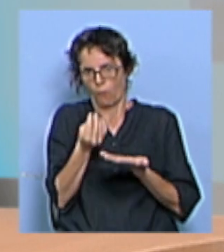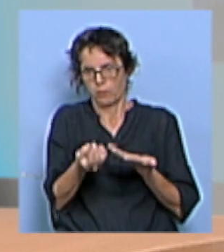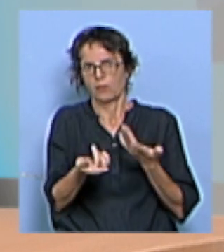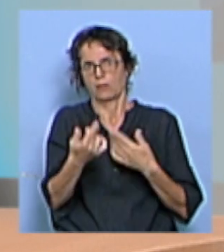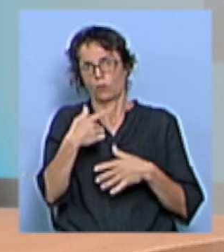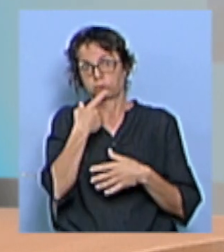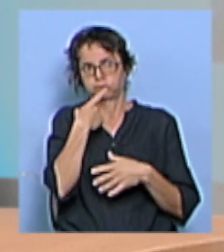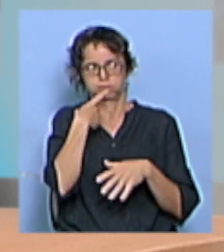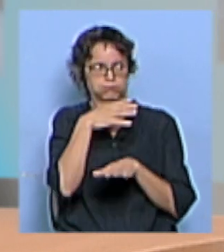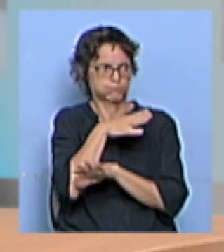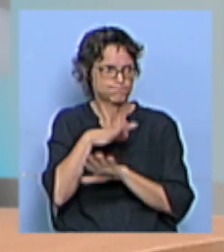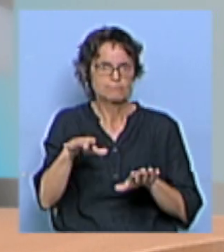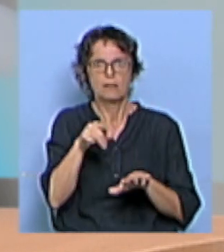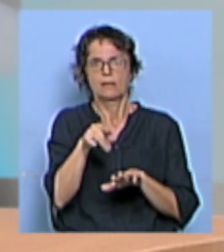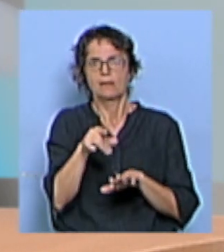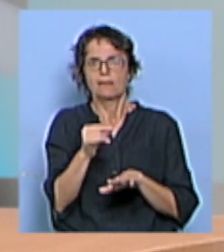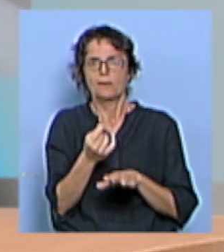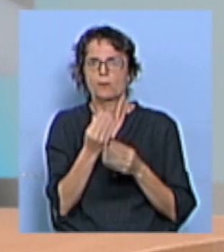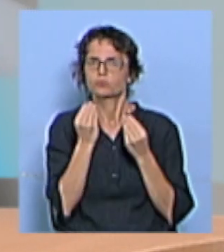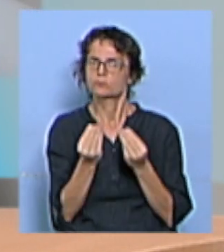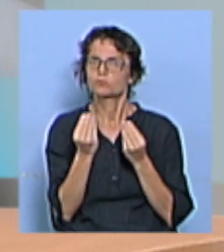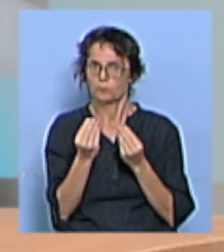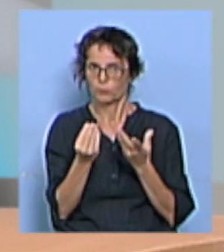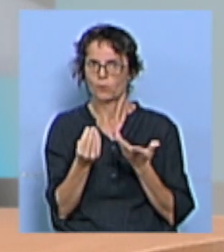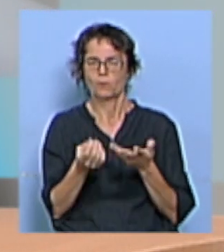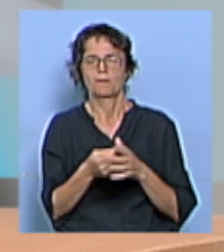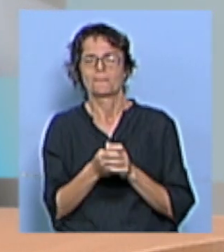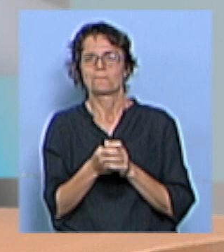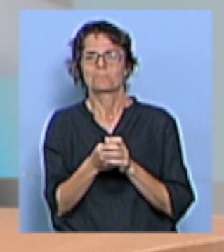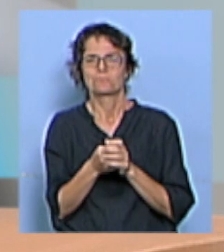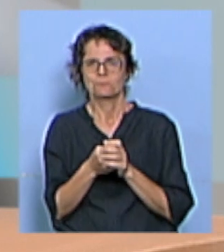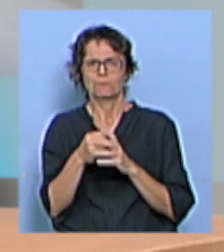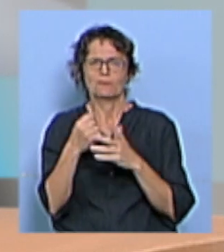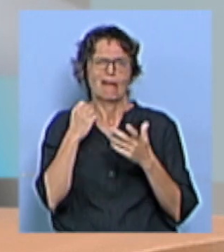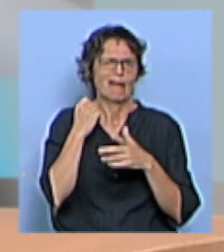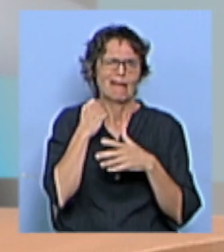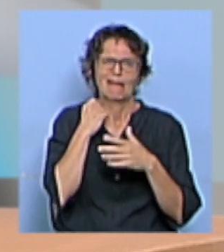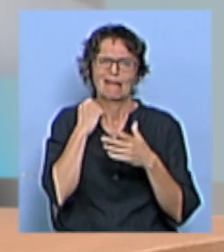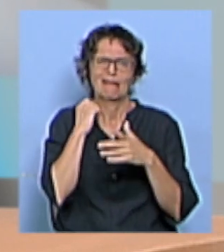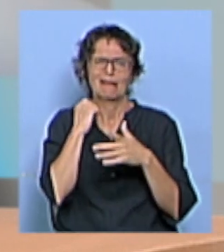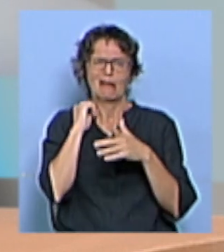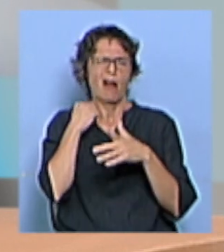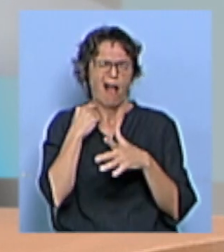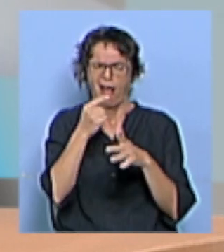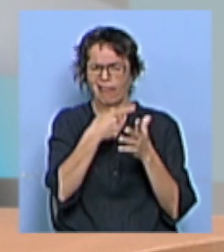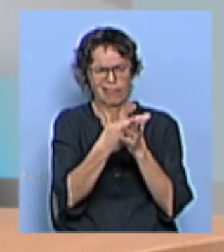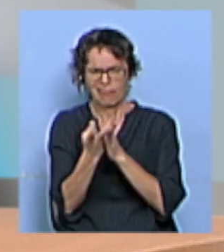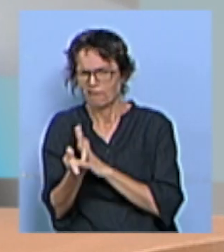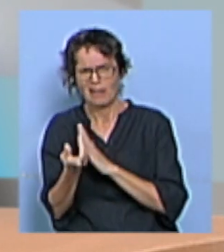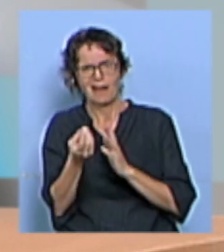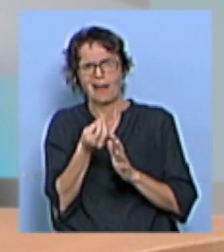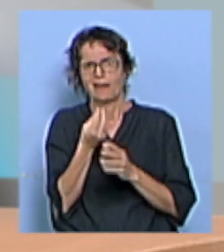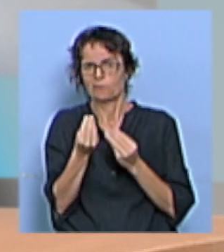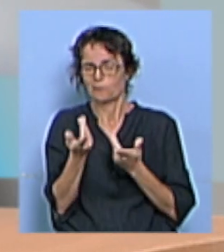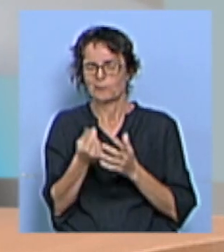desde as bolas aos champanhes, passando pelos cabritos e por não sei mais quê. Bem, portanto, realmente é um